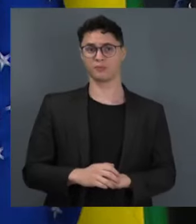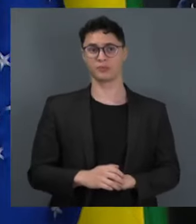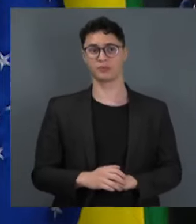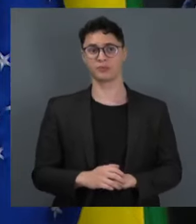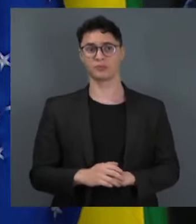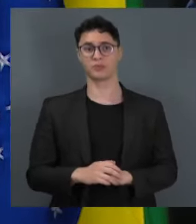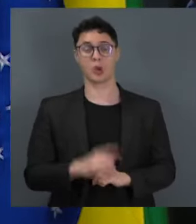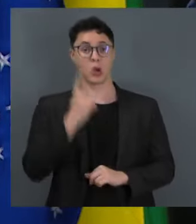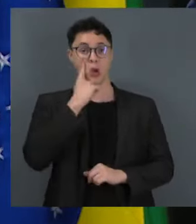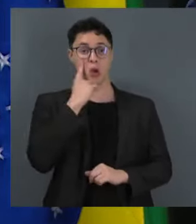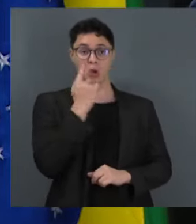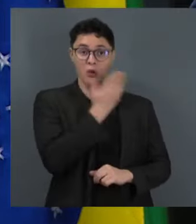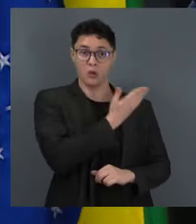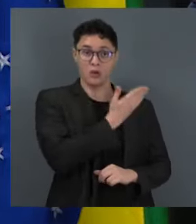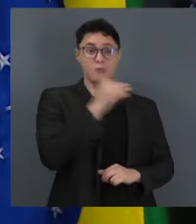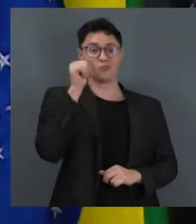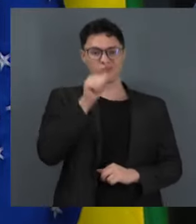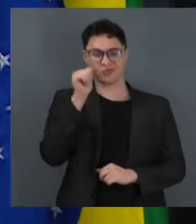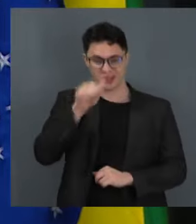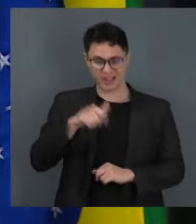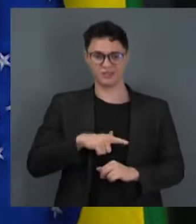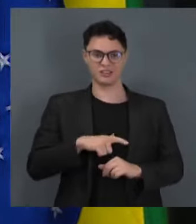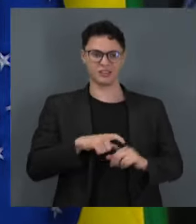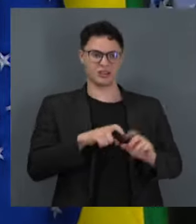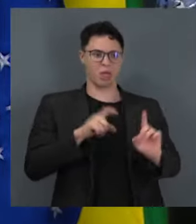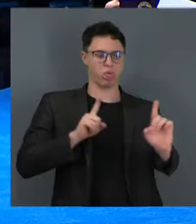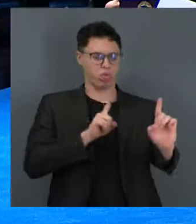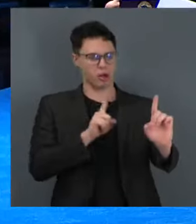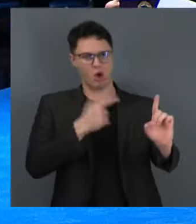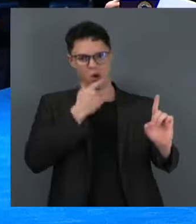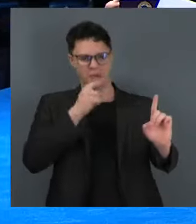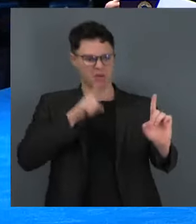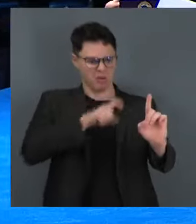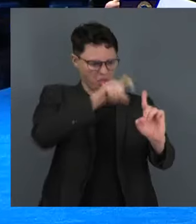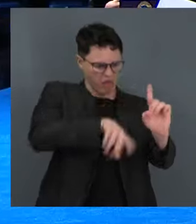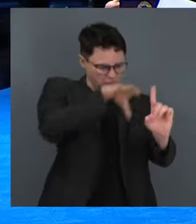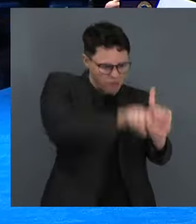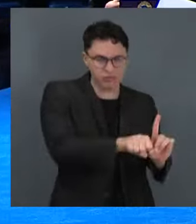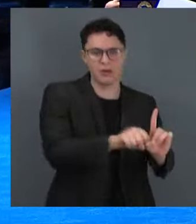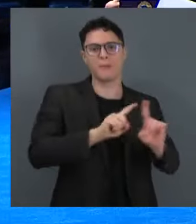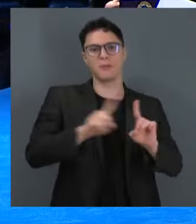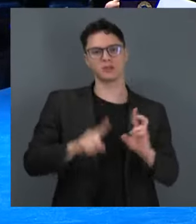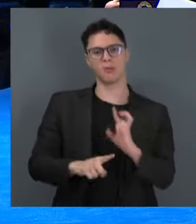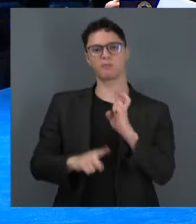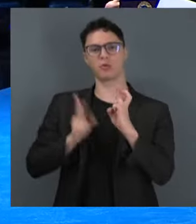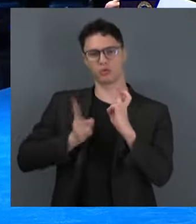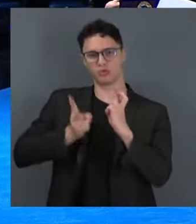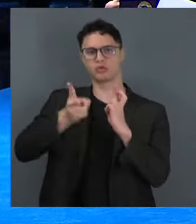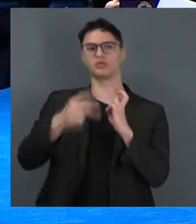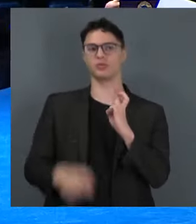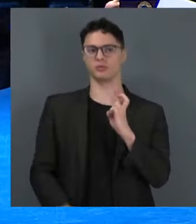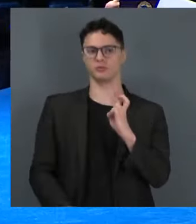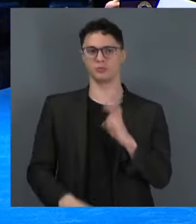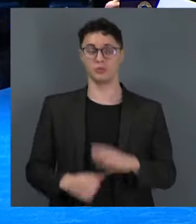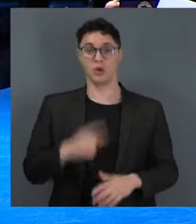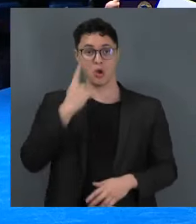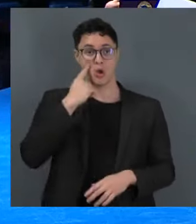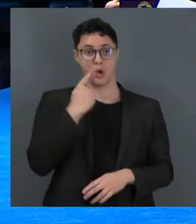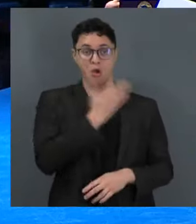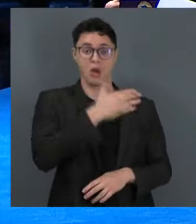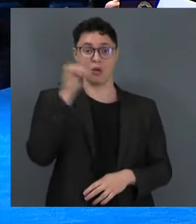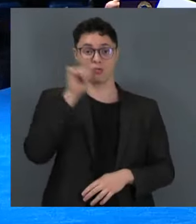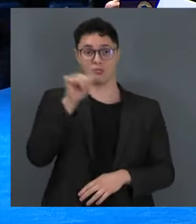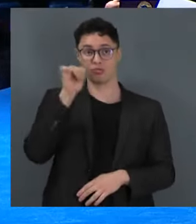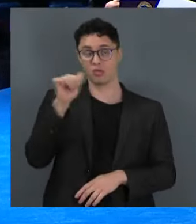recusou-se abá ela é minha maior benção outro caso a Paula paton e seu filho de